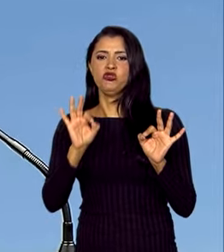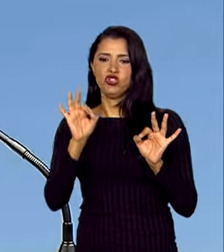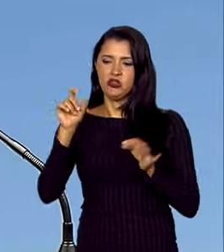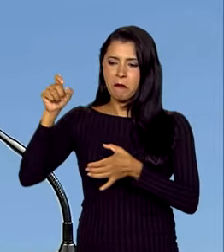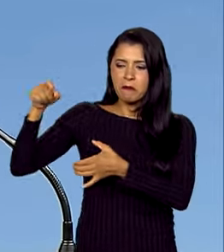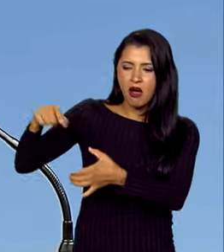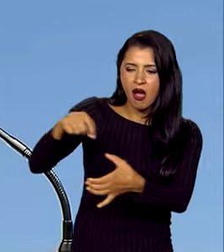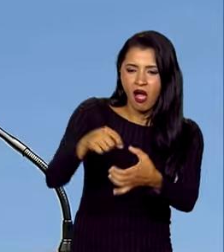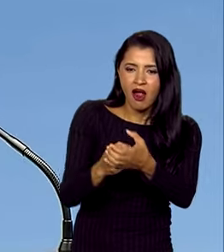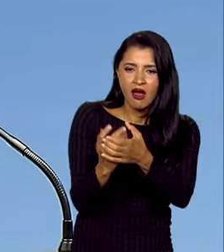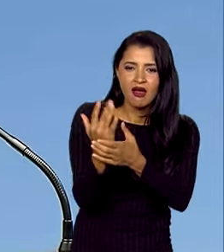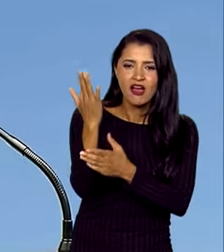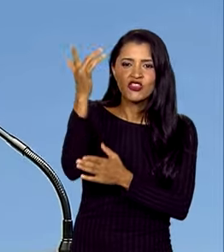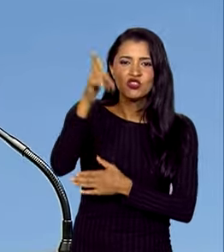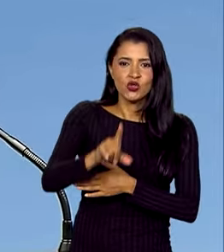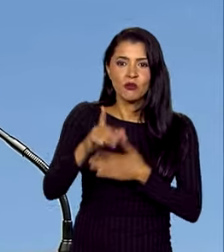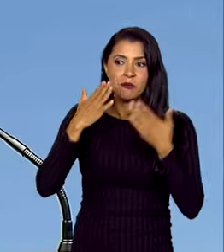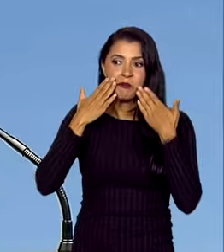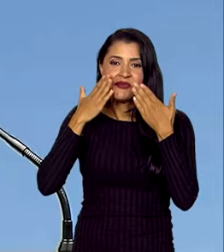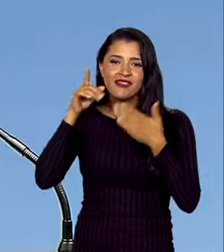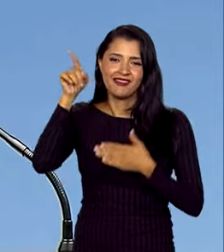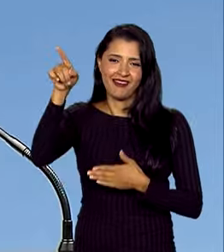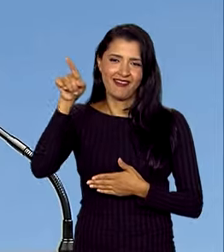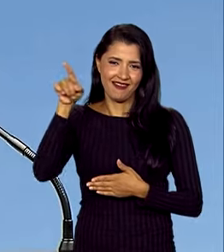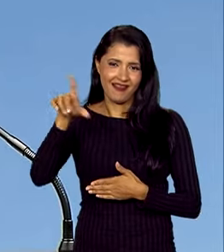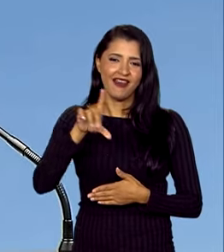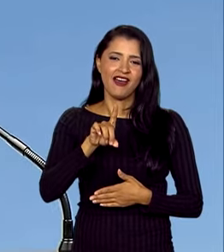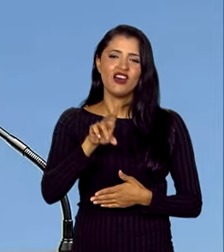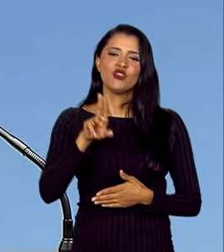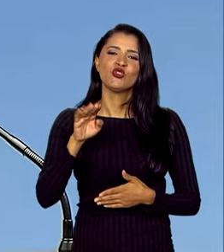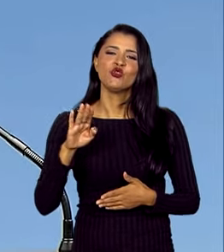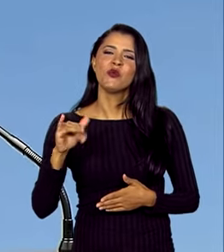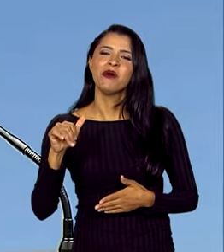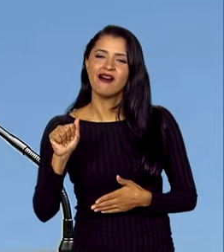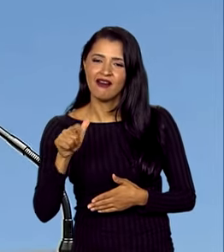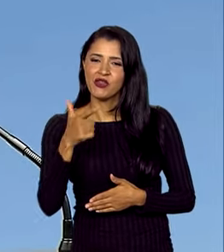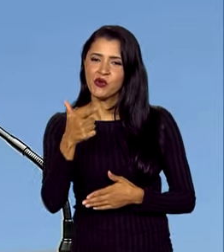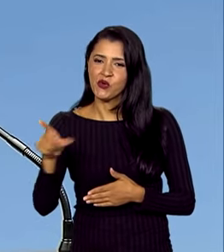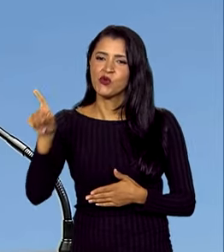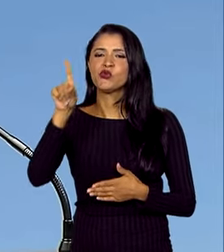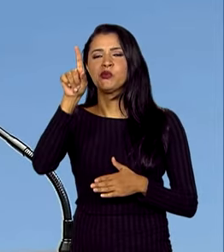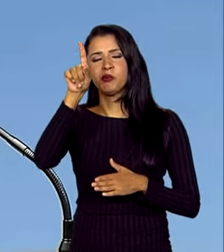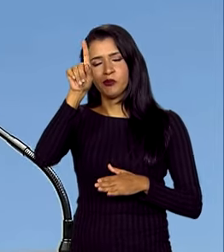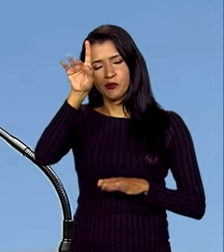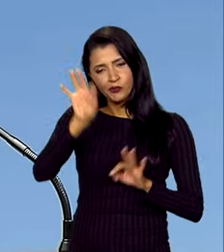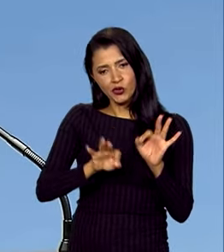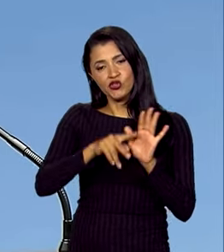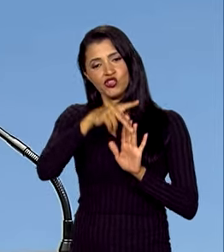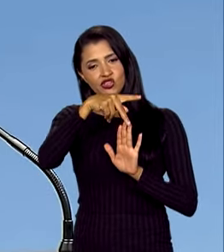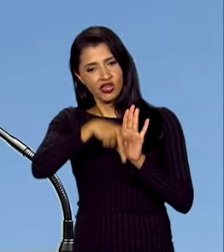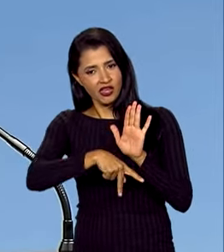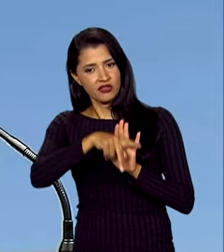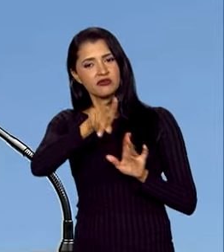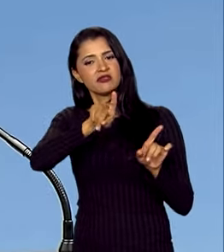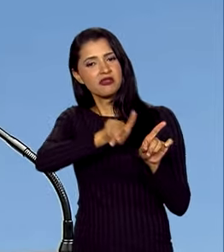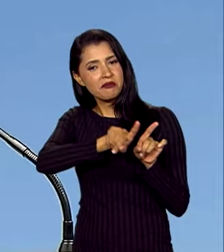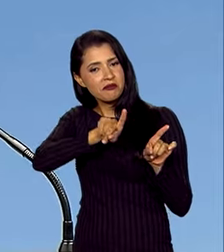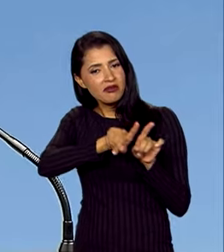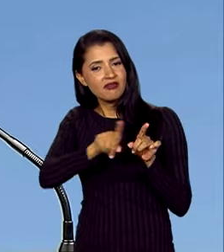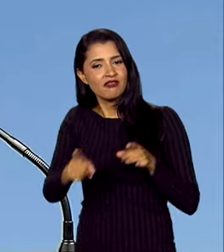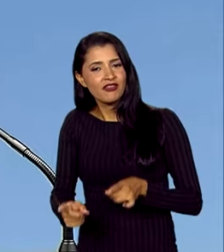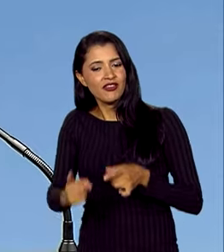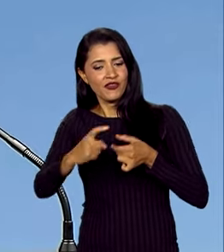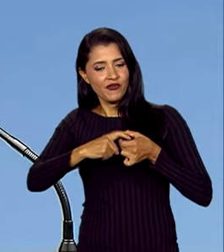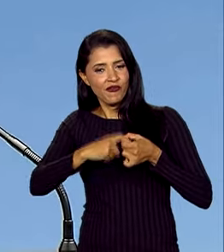para apresentar para Dubai. Tem um outro grande projeto que está sendo colocado, de